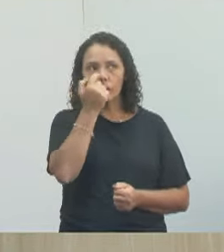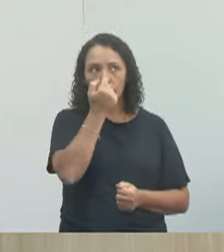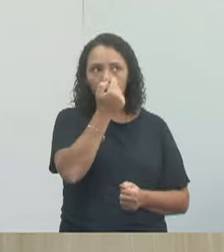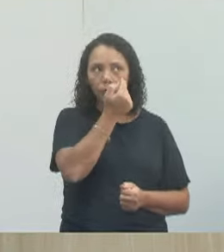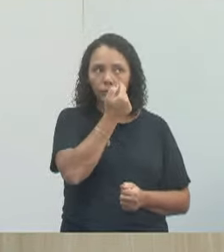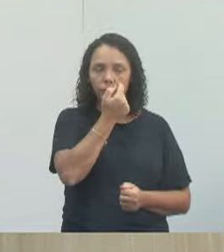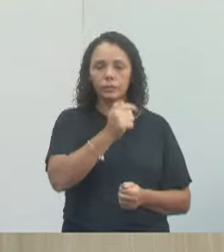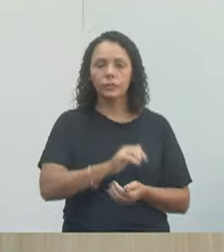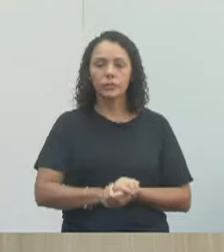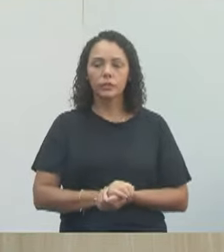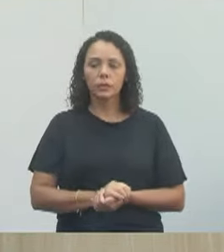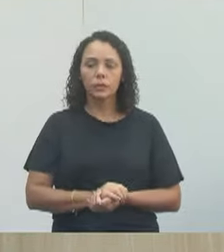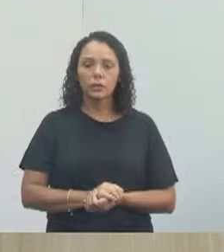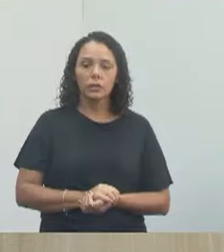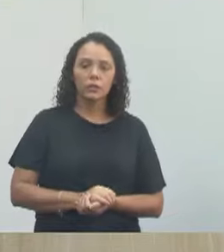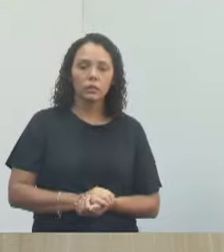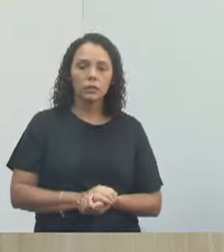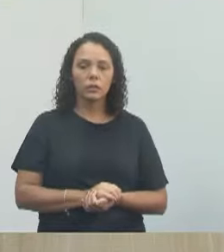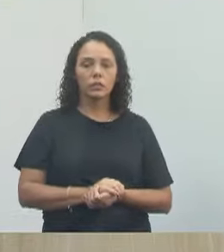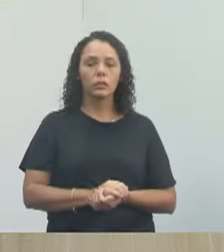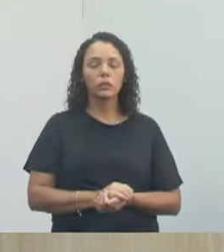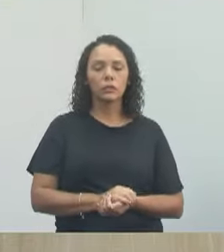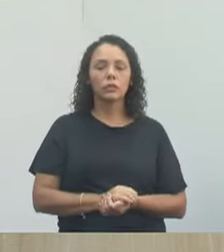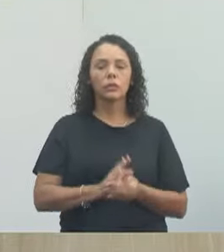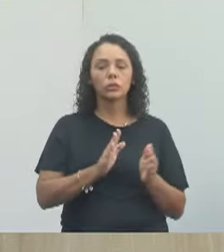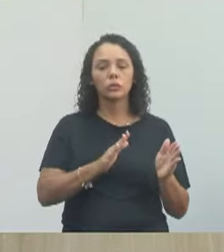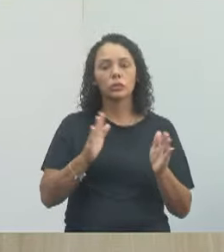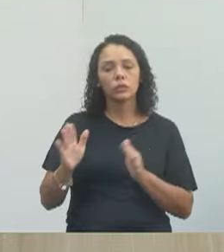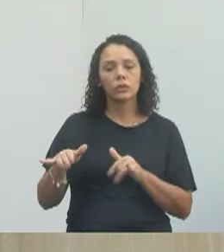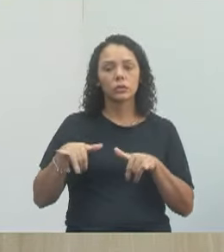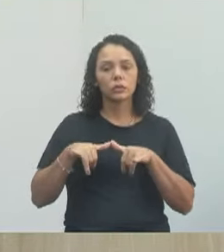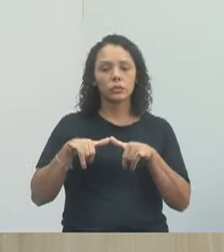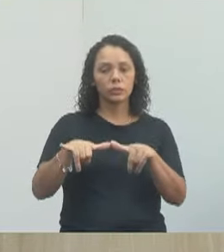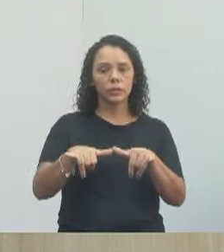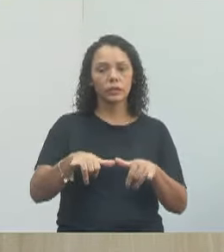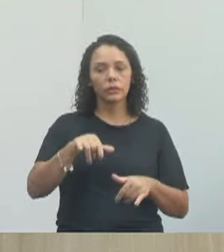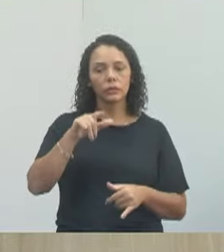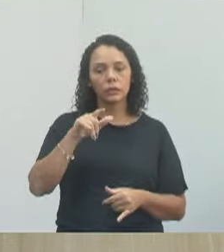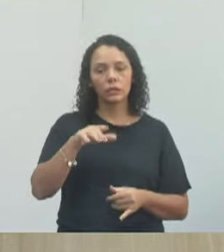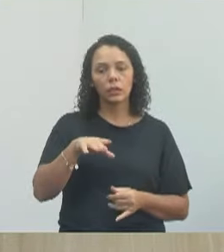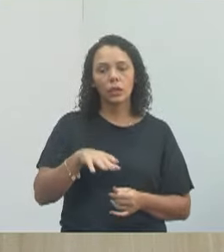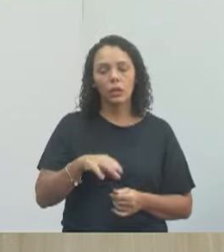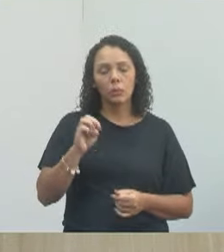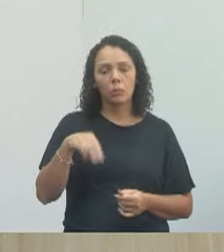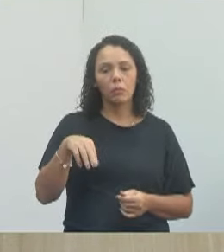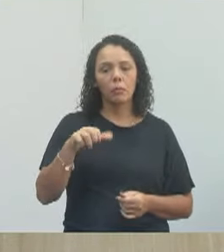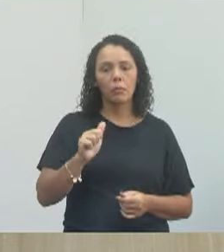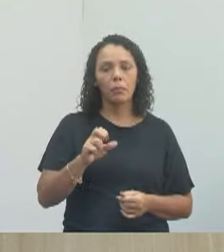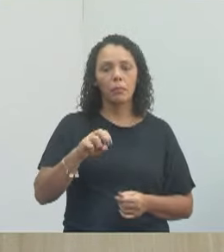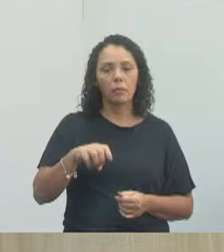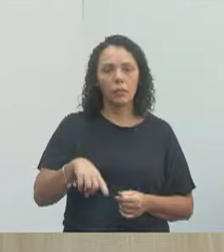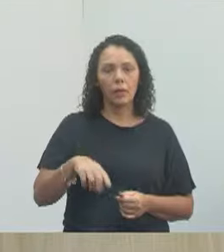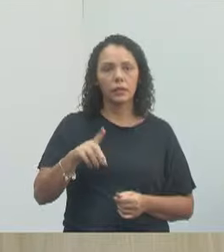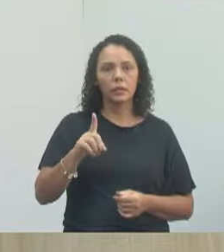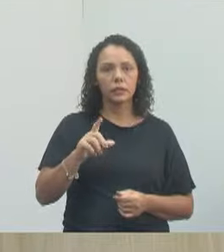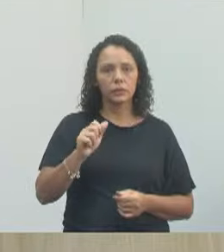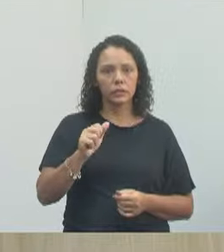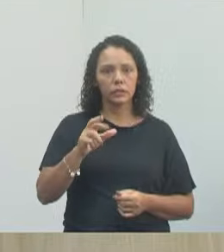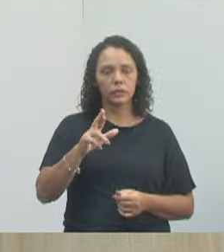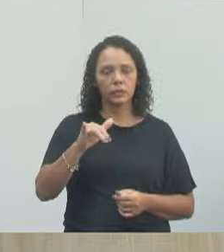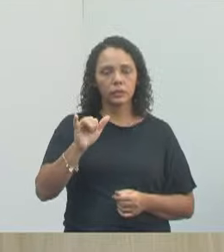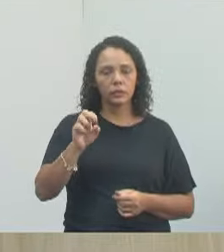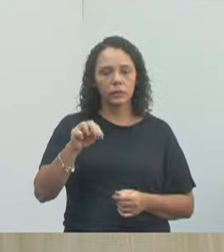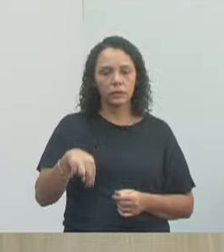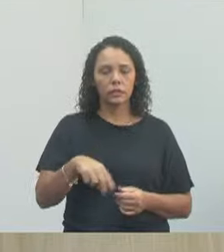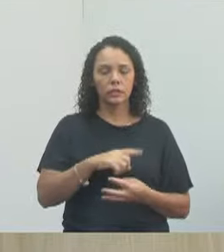ponto de referência lateral do supermercado Mandarim qu Avenida dos Migrantes ao lado